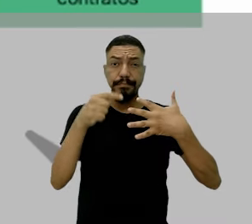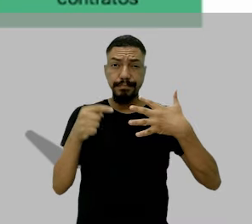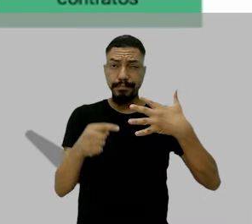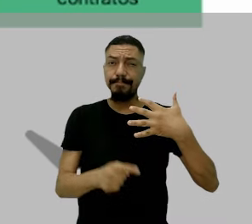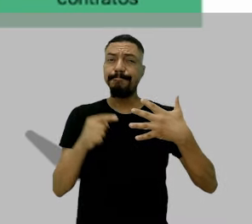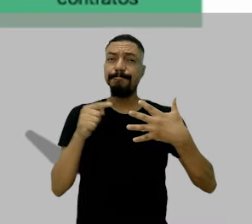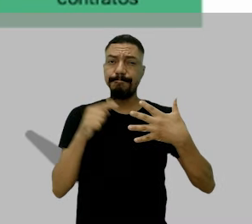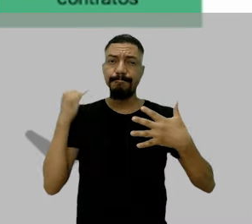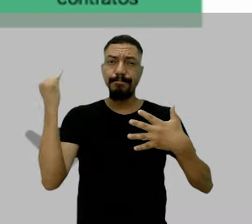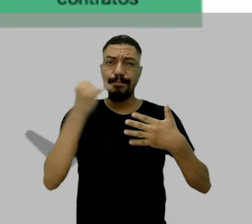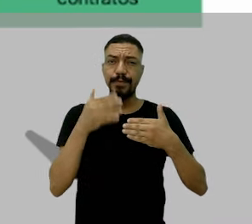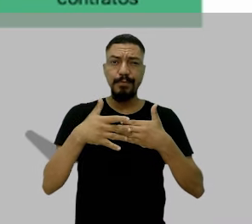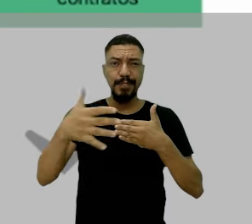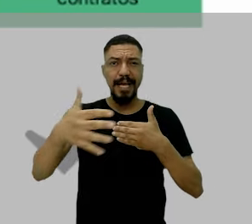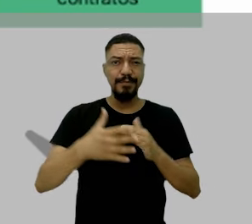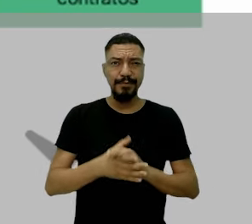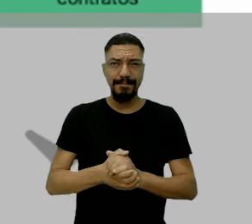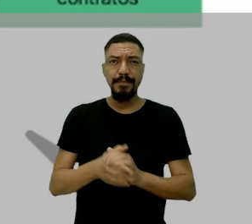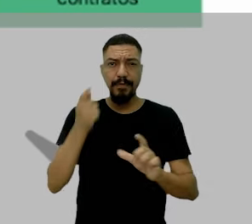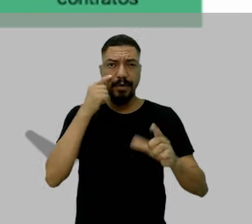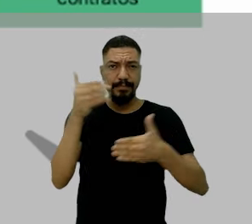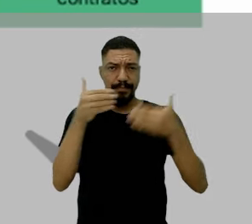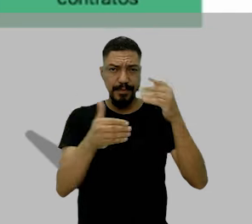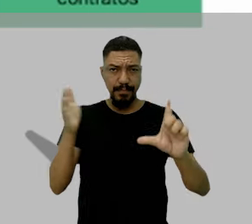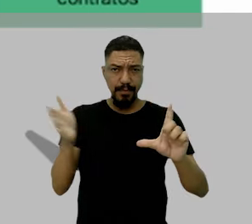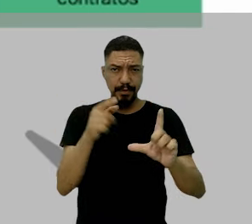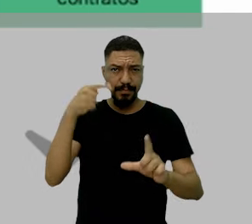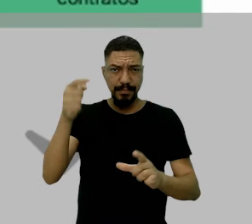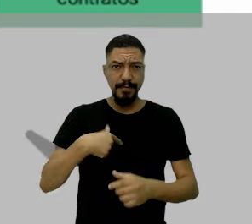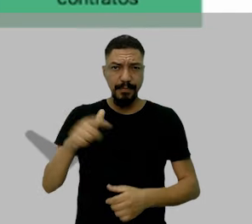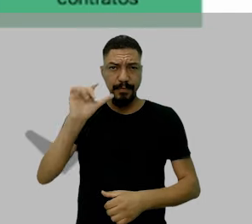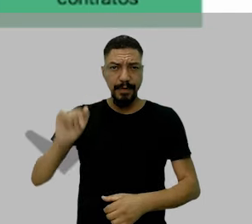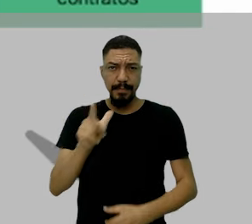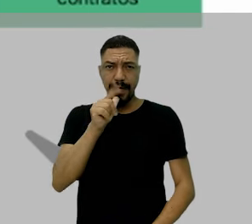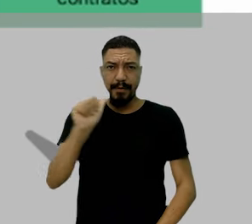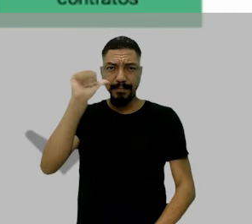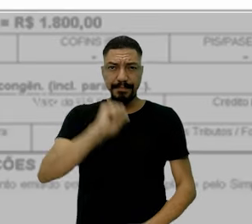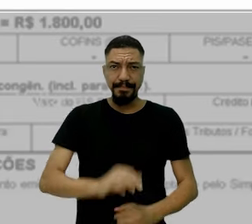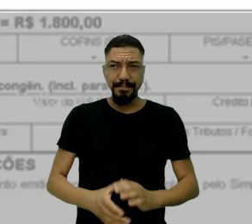estão no decorrer do processo. Vamos passar para o próximo enquanto eu tomo água aqui.